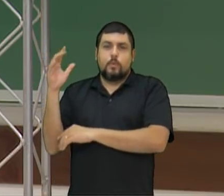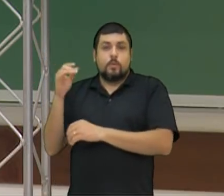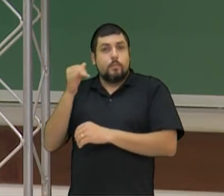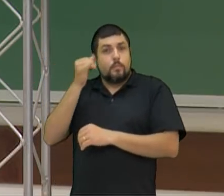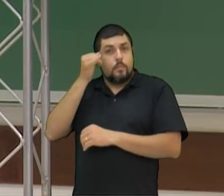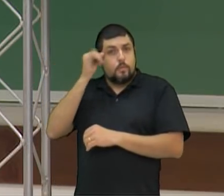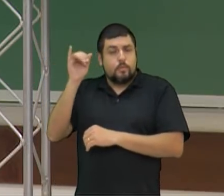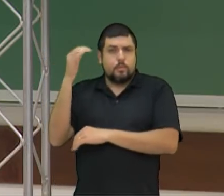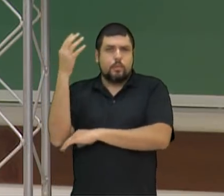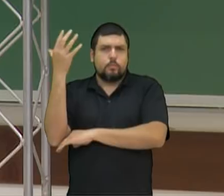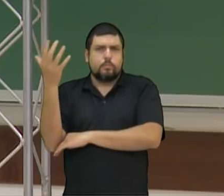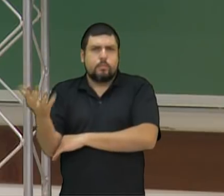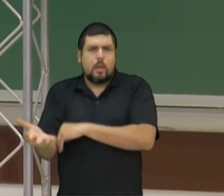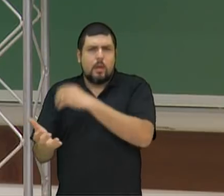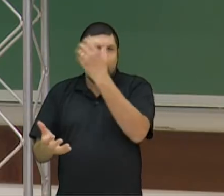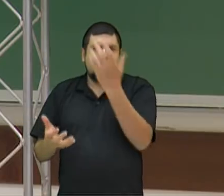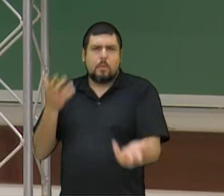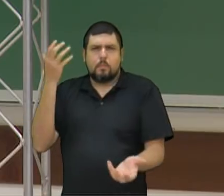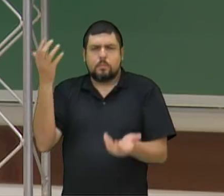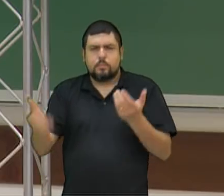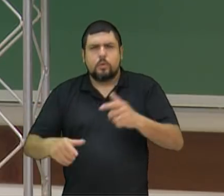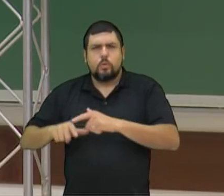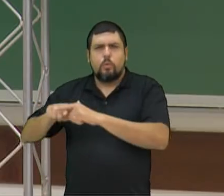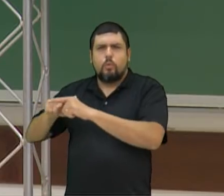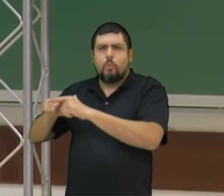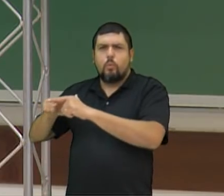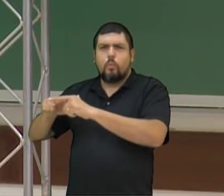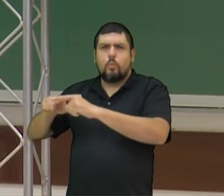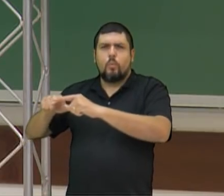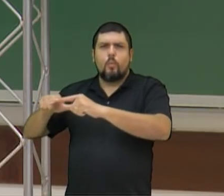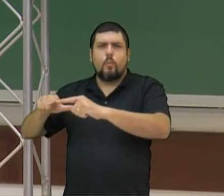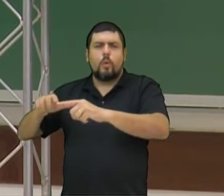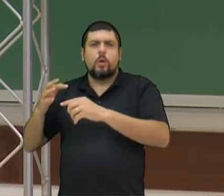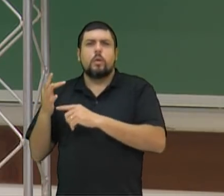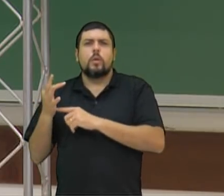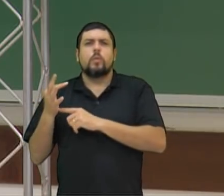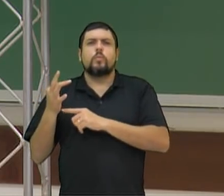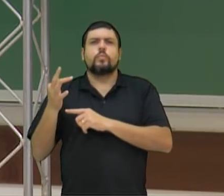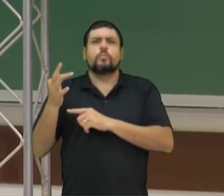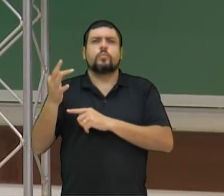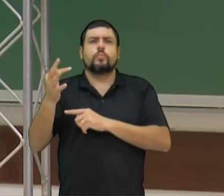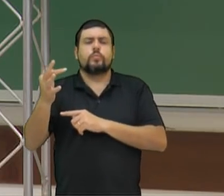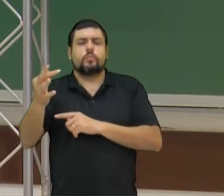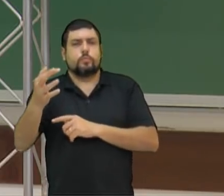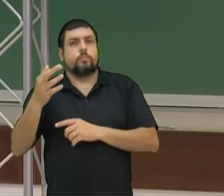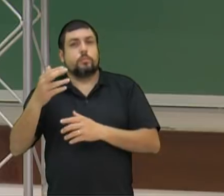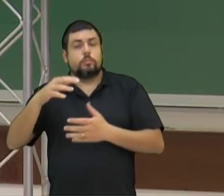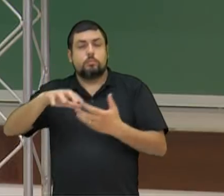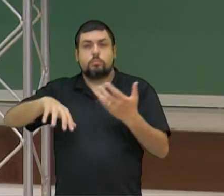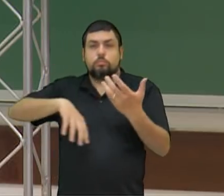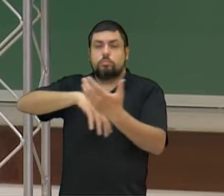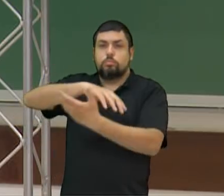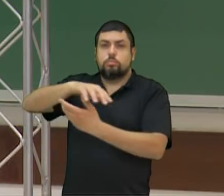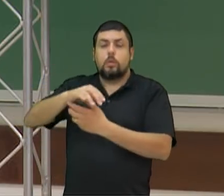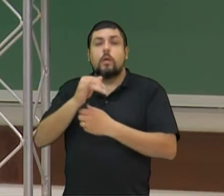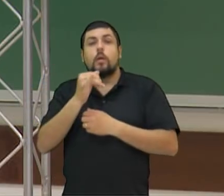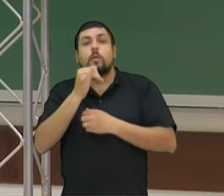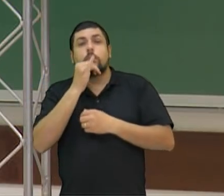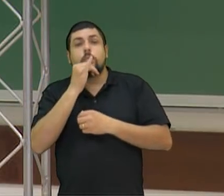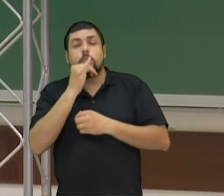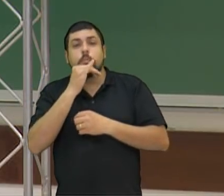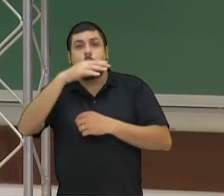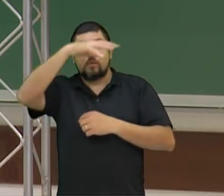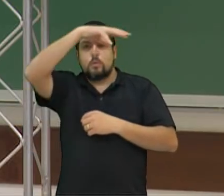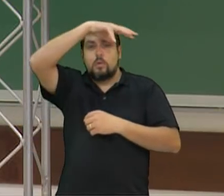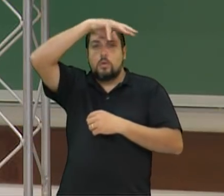evitar o desmatamento, né? E as situações caóticas que vêm acontecendo recentemente, por exemplo, na Amazônia. Né? Porque senão a Amazônia é considerada aí